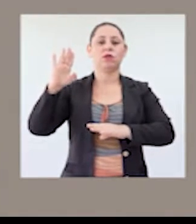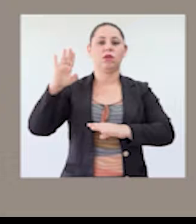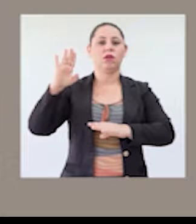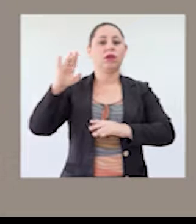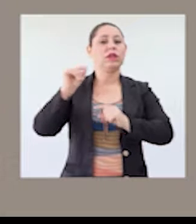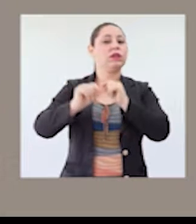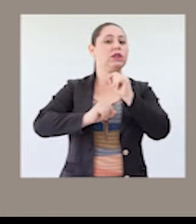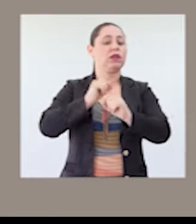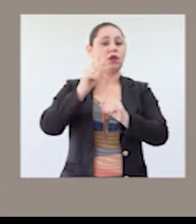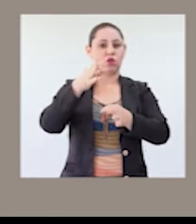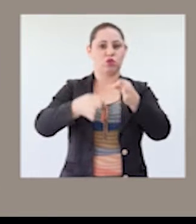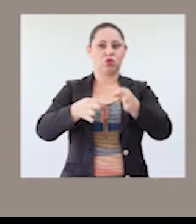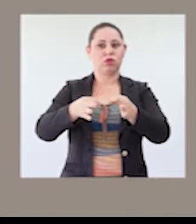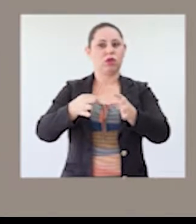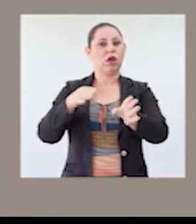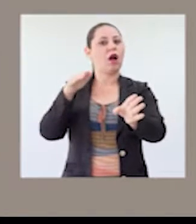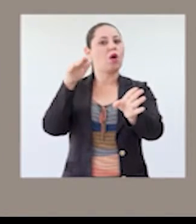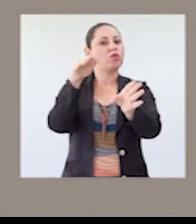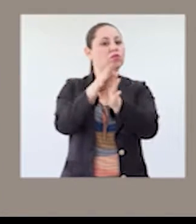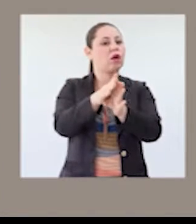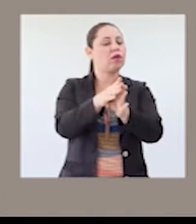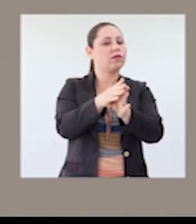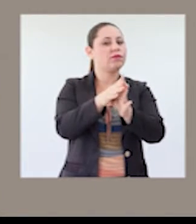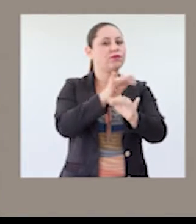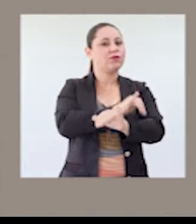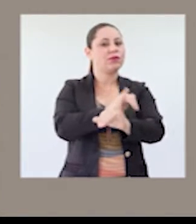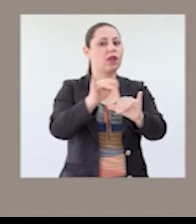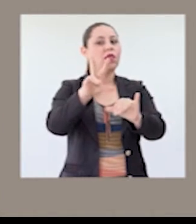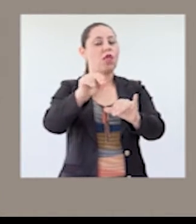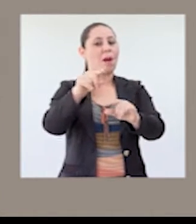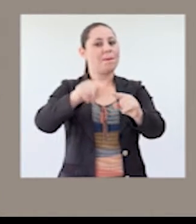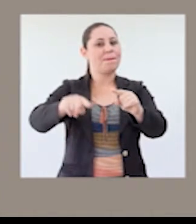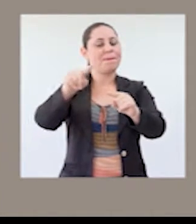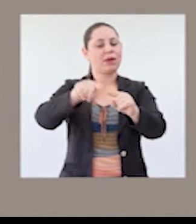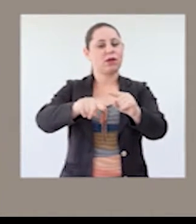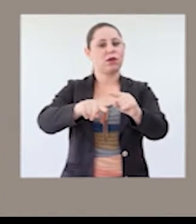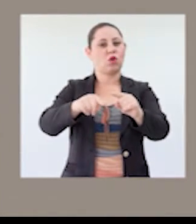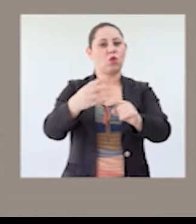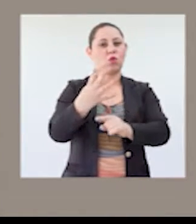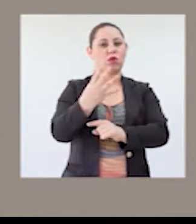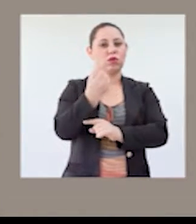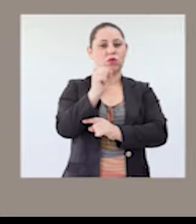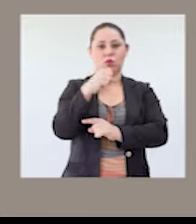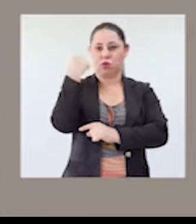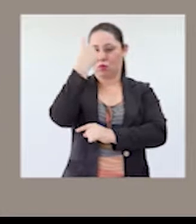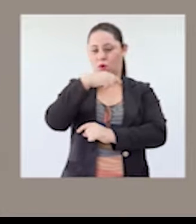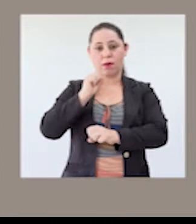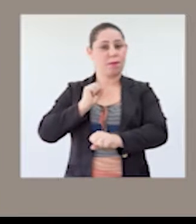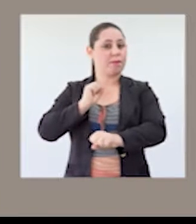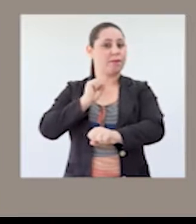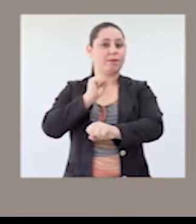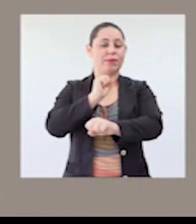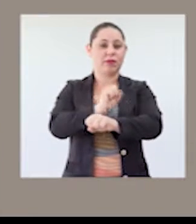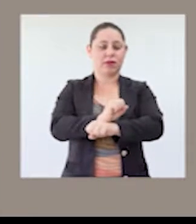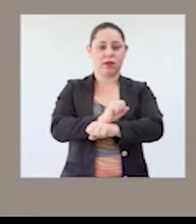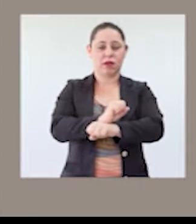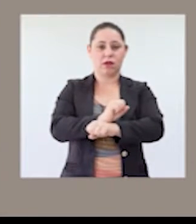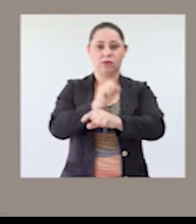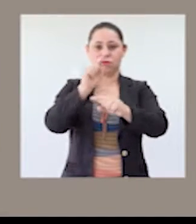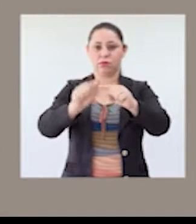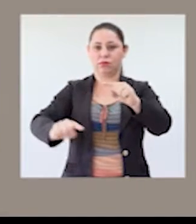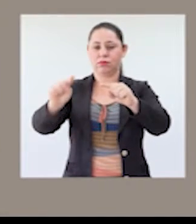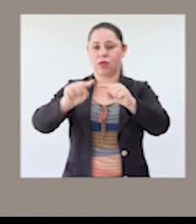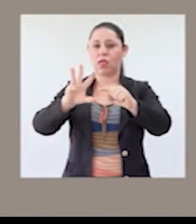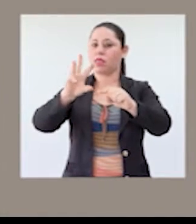for notificado pelo eleitor de que não mais pretende receber essa propaganda, ele deverá, no prazo de 48 horas,